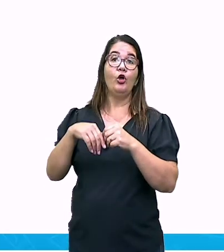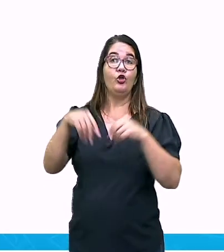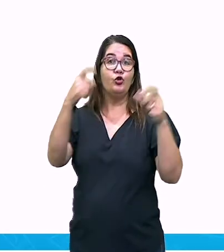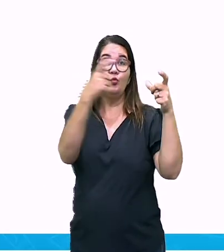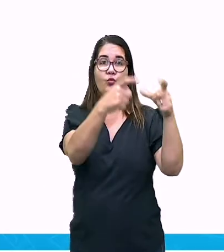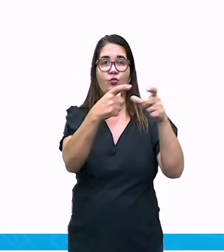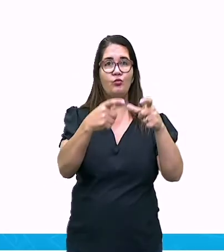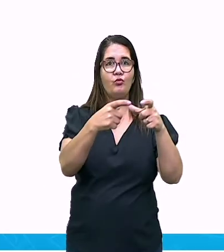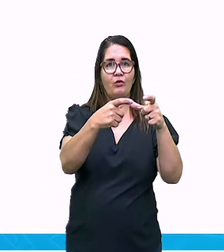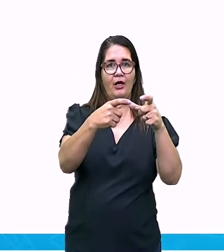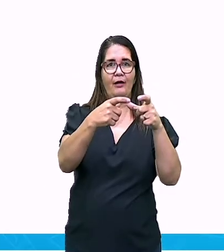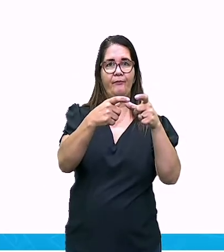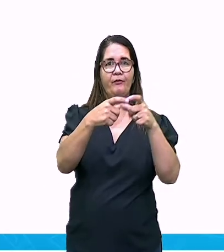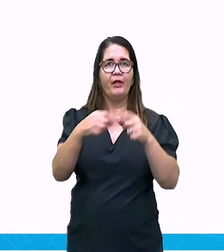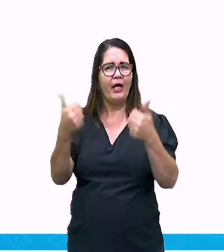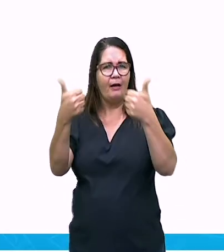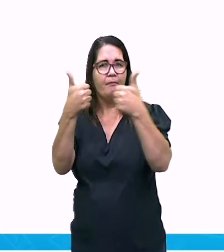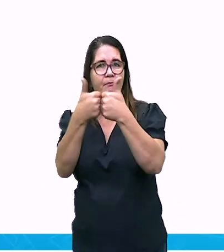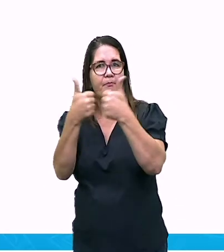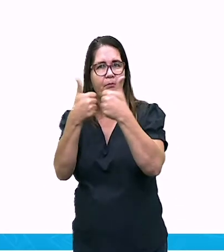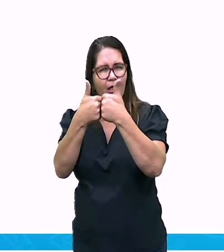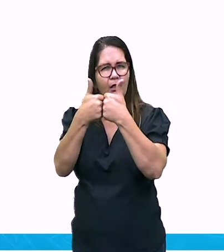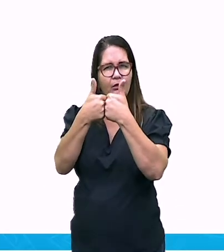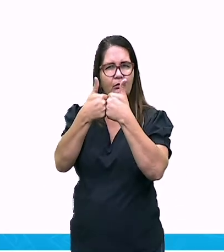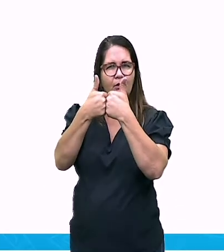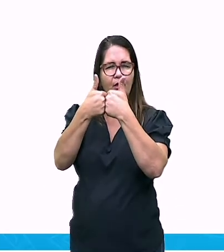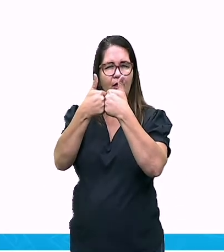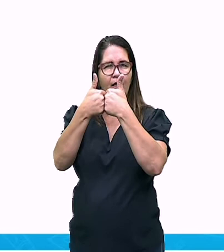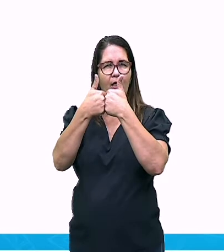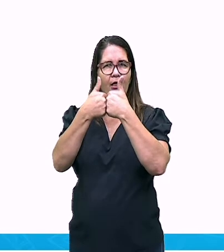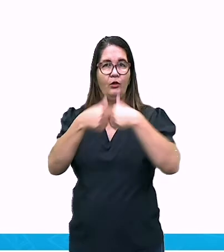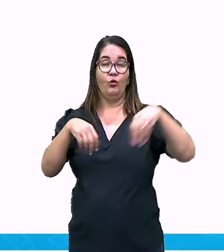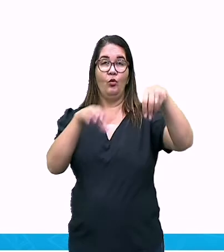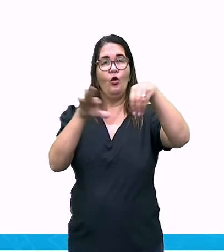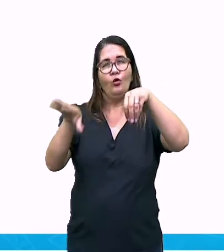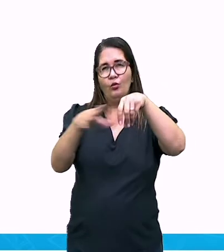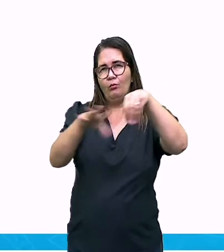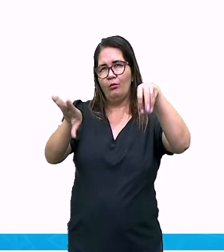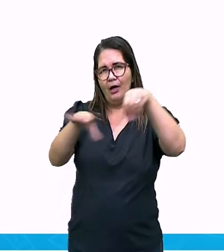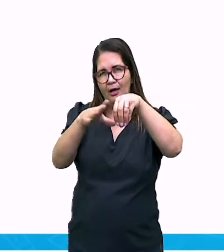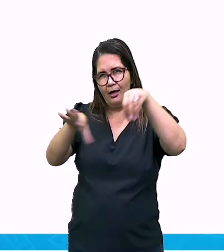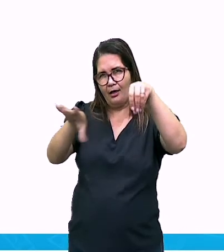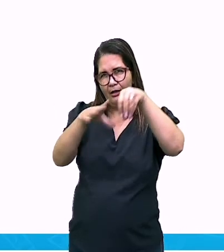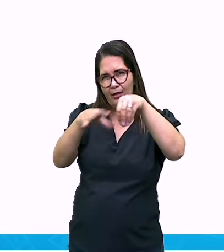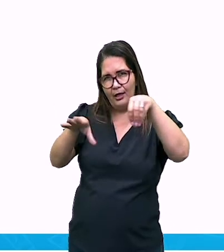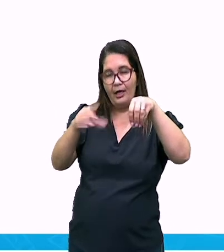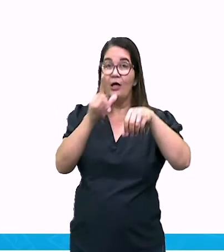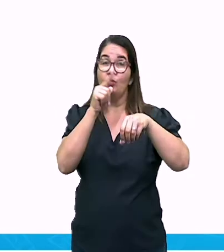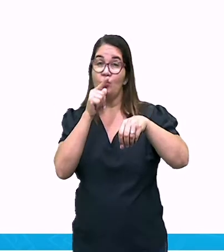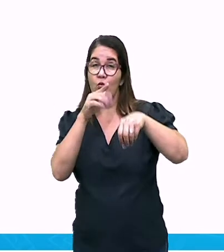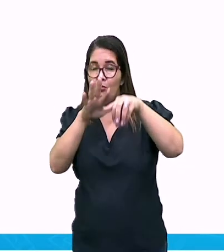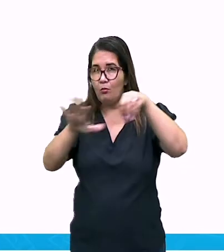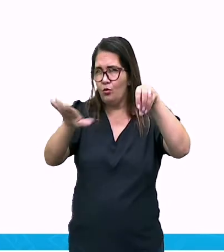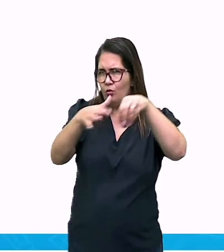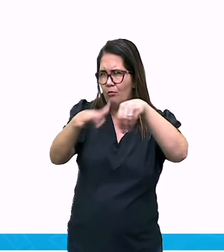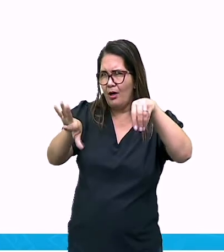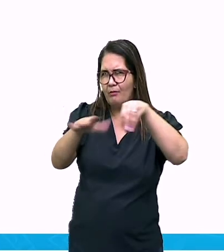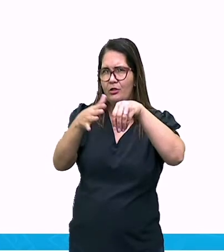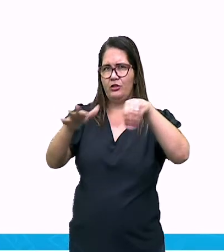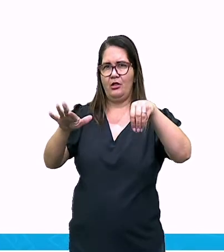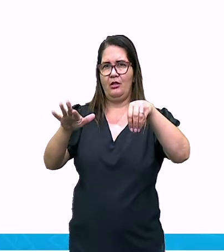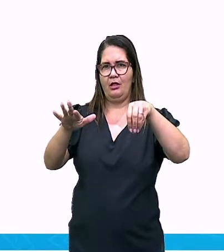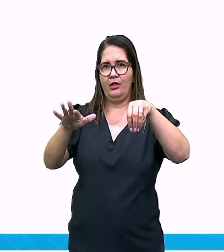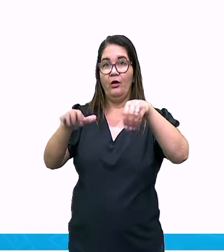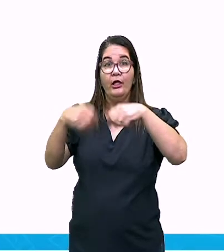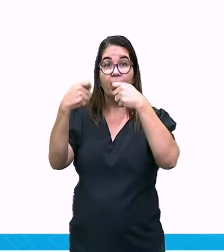Essa palavrinha aqui, ó, uma palavrinha que nós temos falado muito. Pessoas que se mudam de um lugar para o outro,